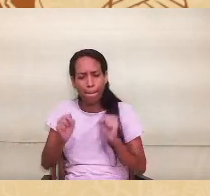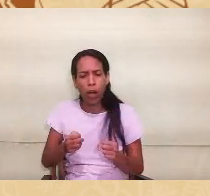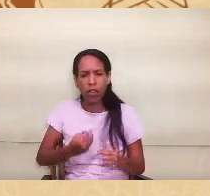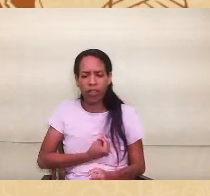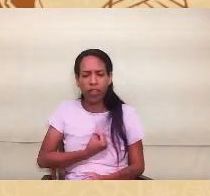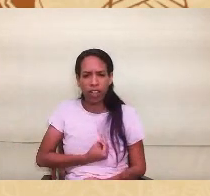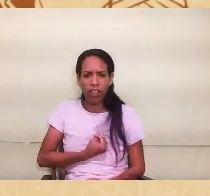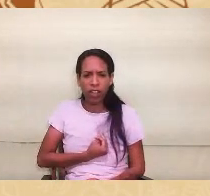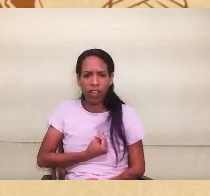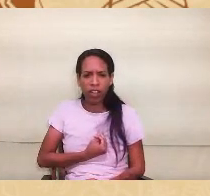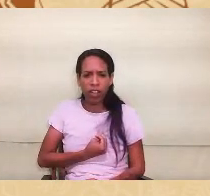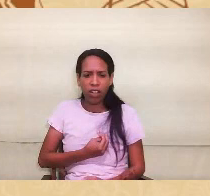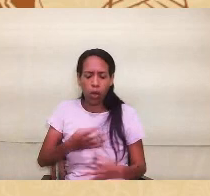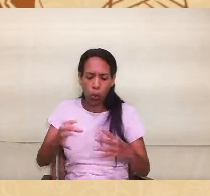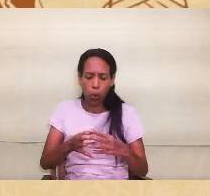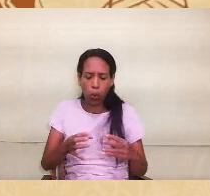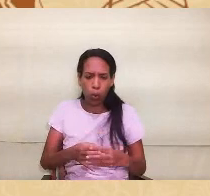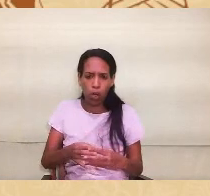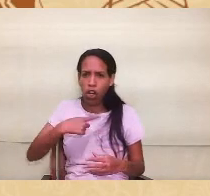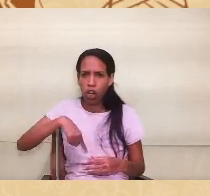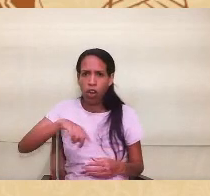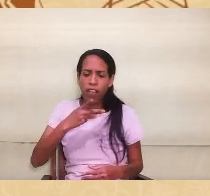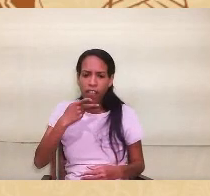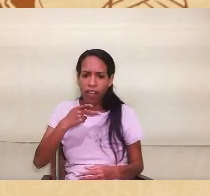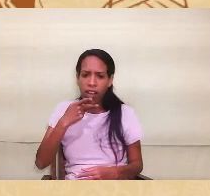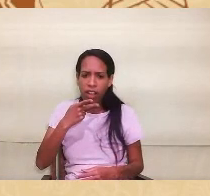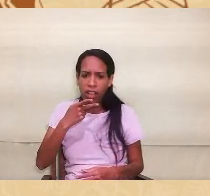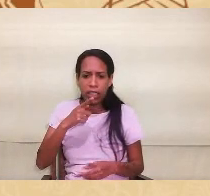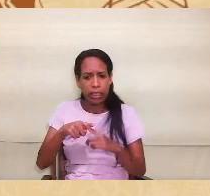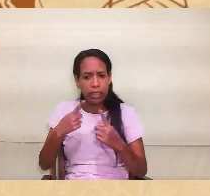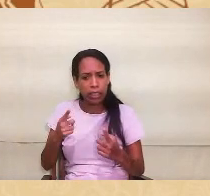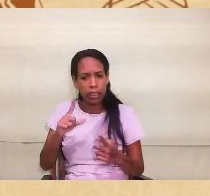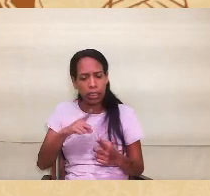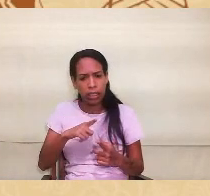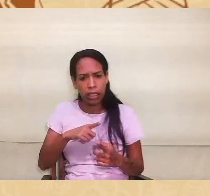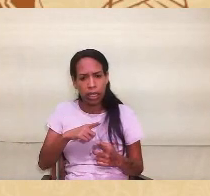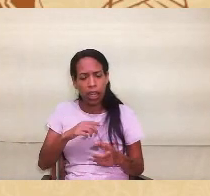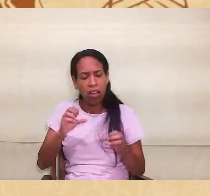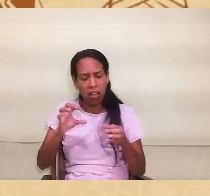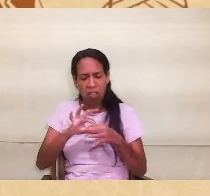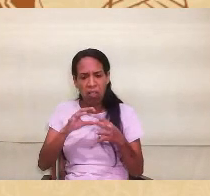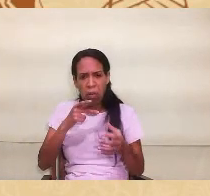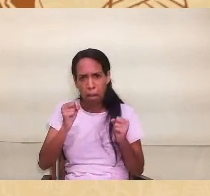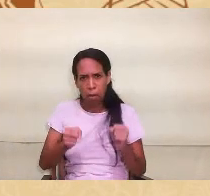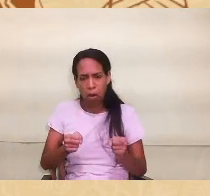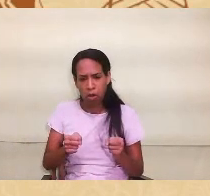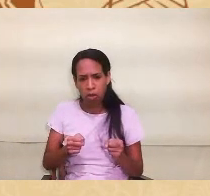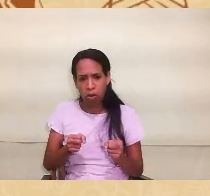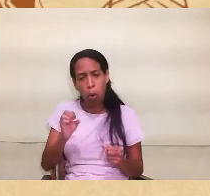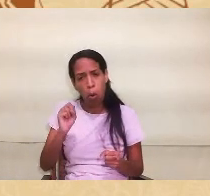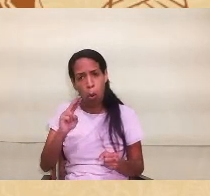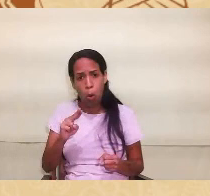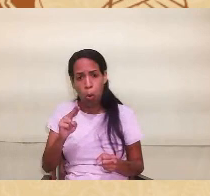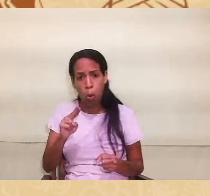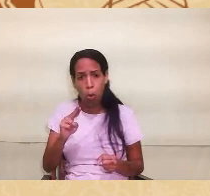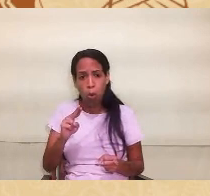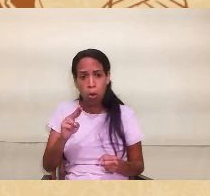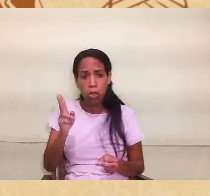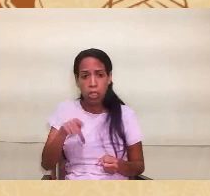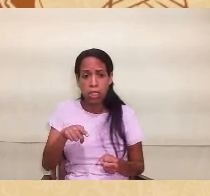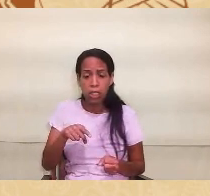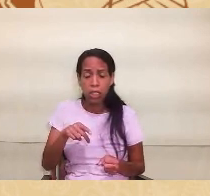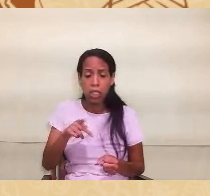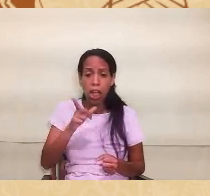Em comunhão, para a gente falar, sabe? Será que isso é possível? Né? Ou será que a luta